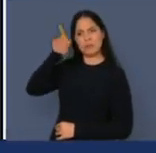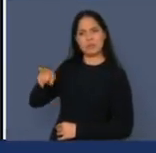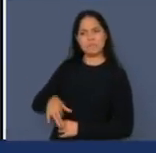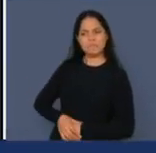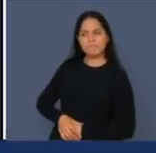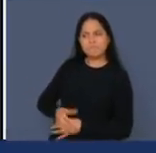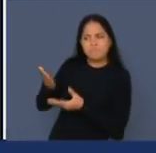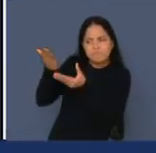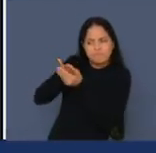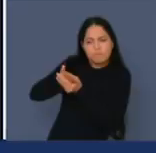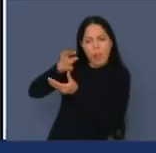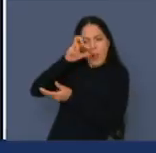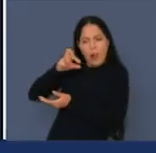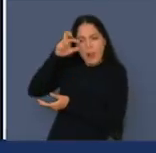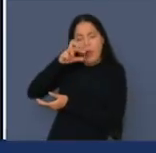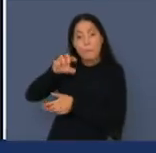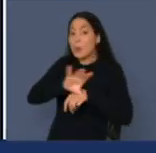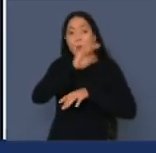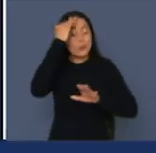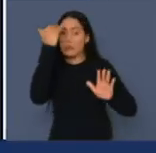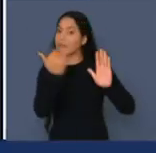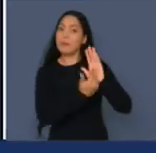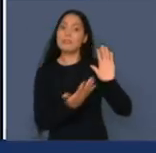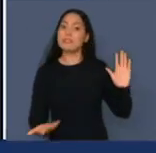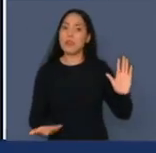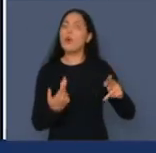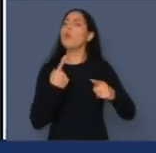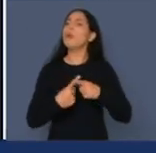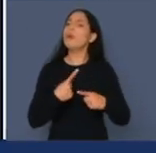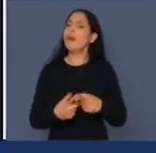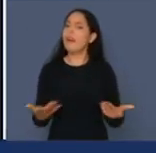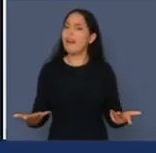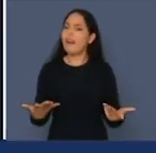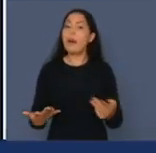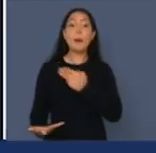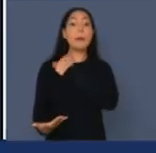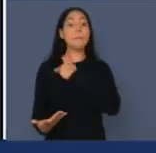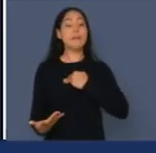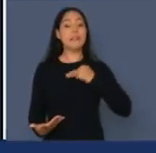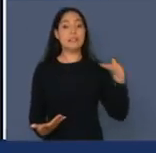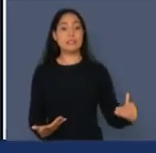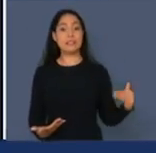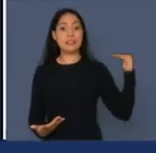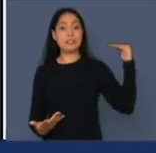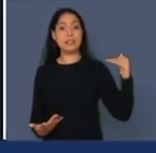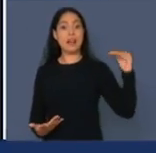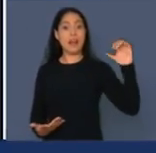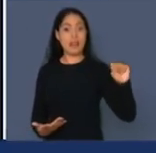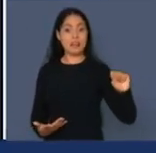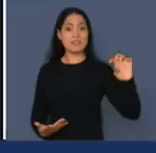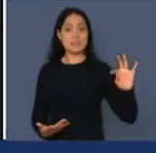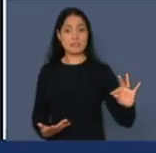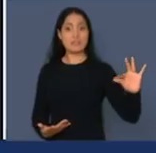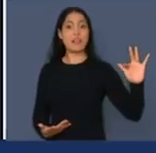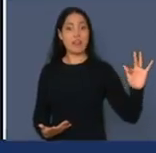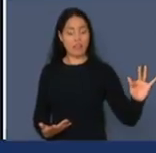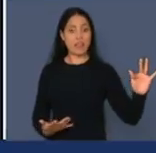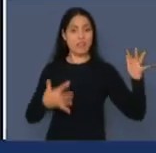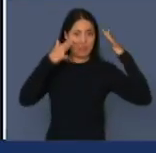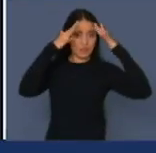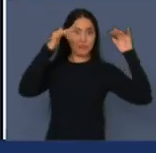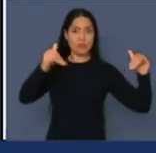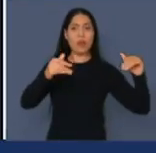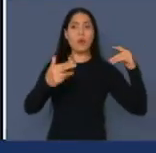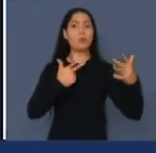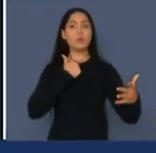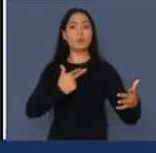Eis Porque Ministro magistrados órgãos jurisdicionais tribunais não estarão